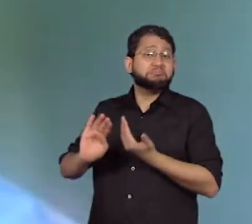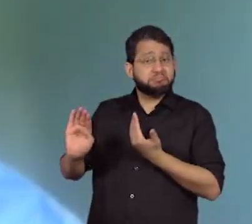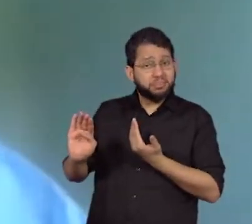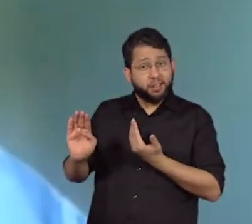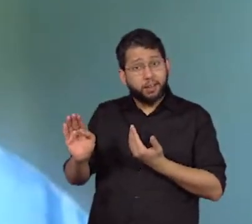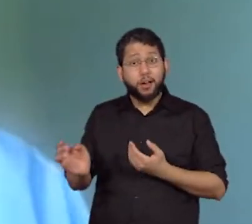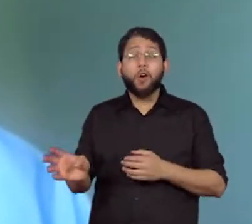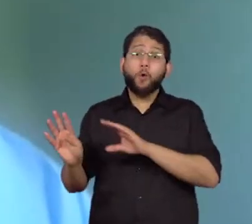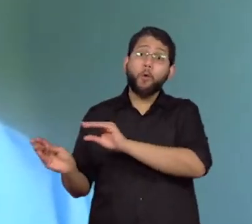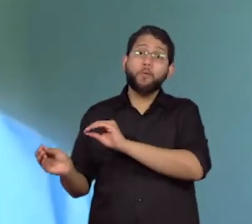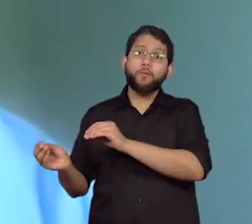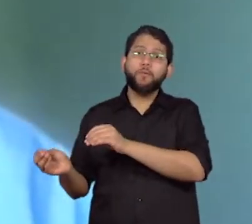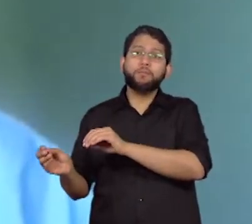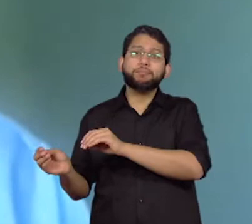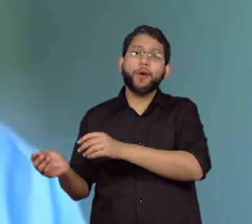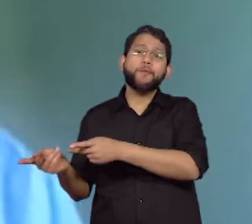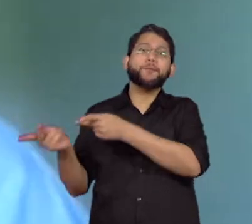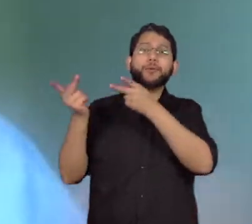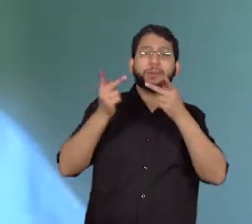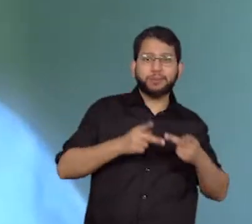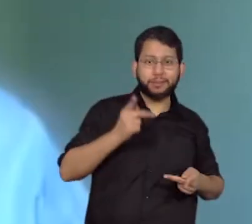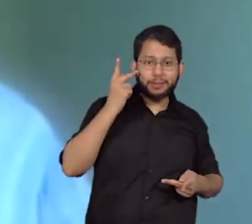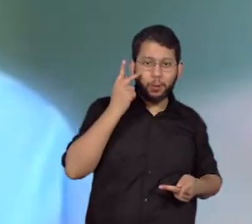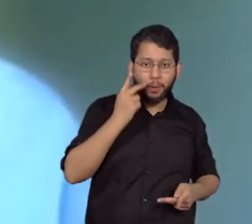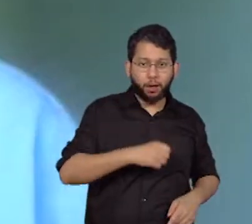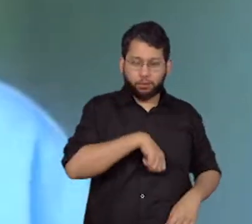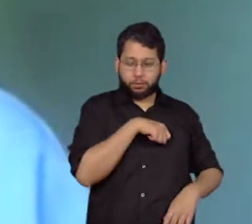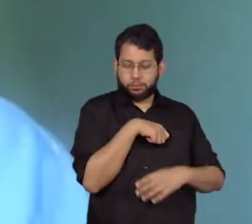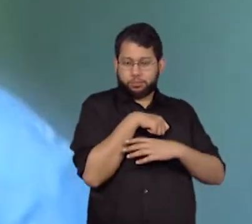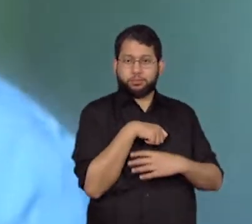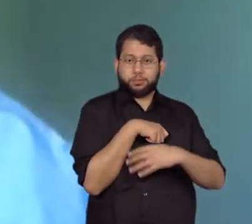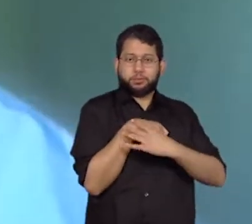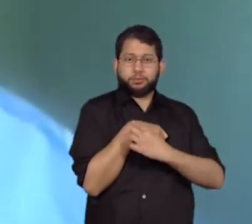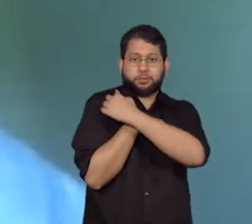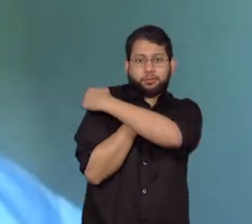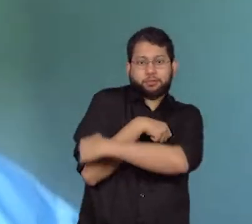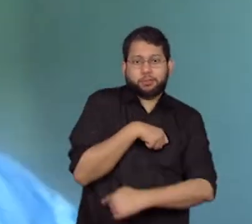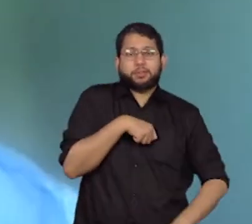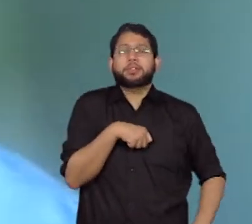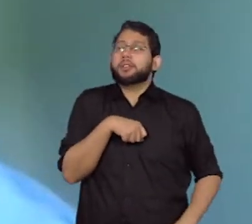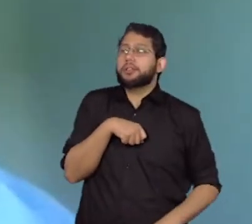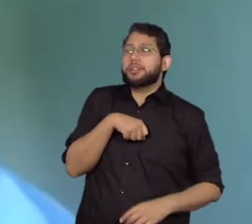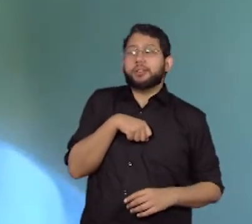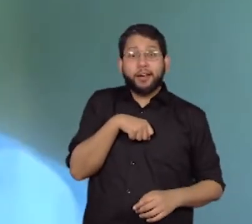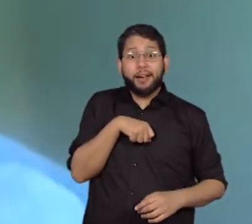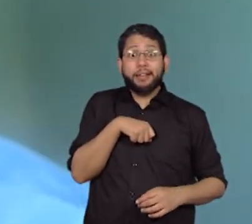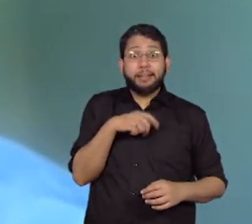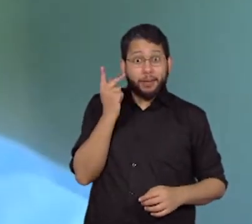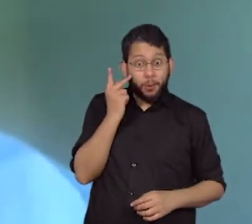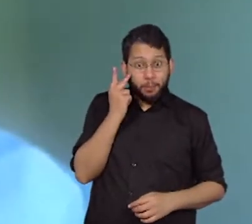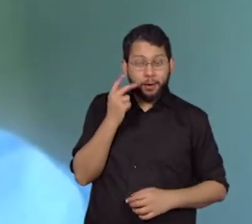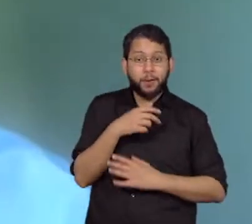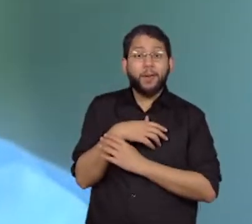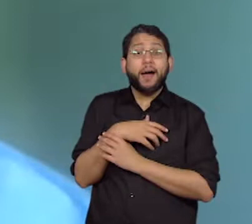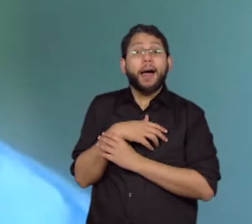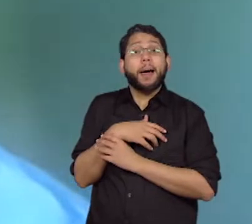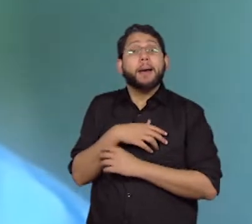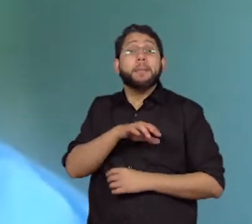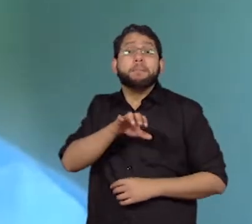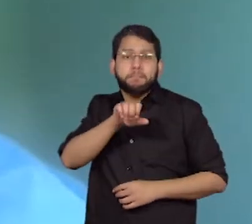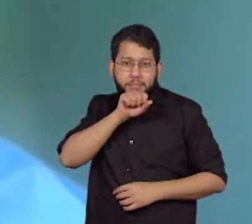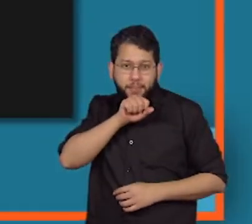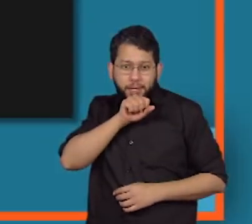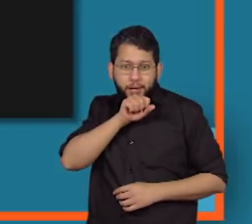eu fui para São Paulo, engessado, aquela figura esquisita, né? Com um colete de gesso, e a minha mãe conhecia uma pessoa na